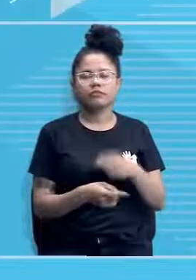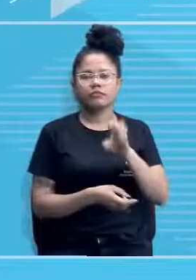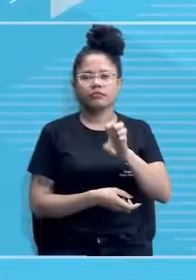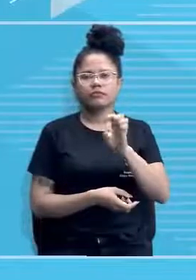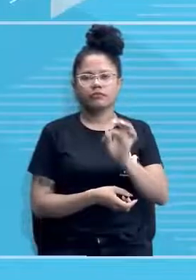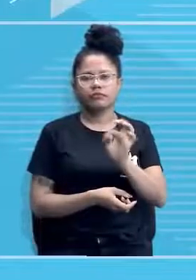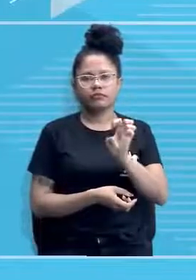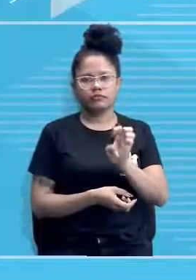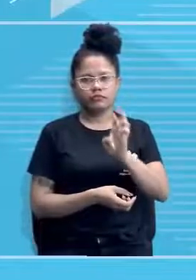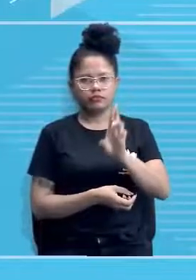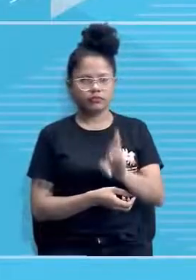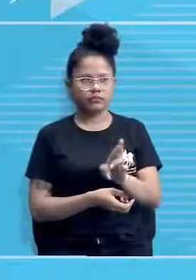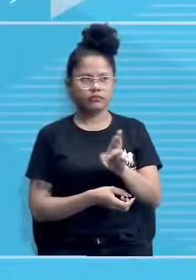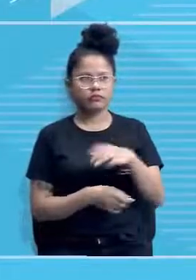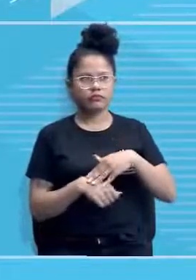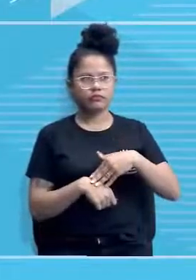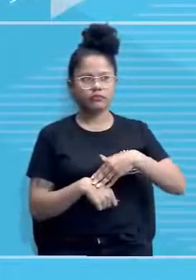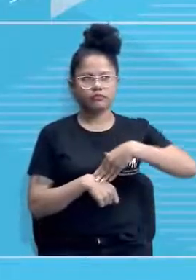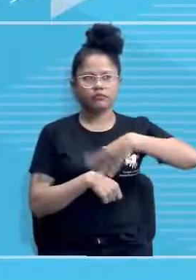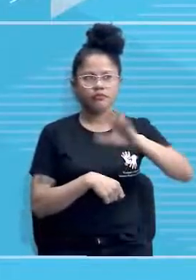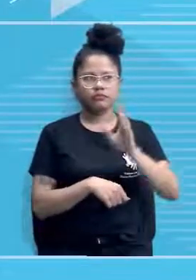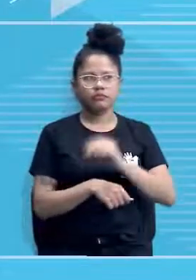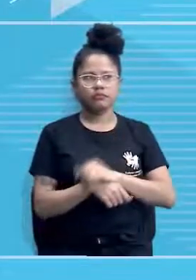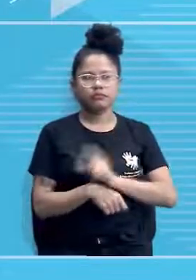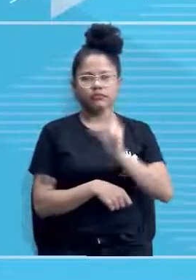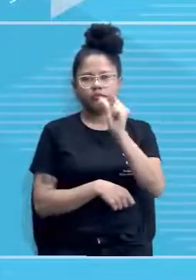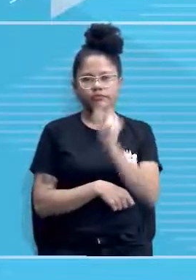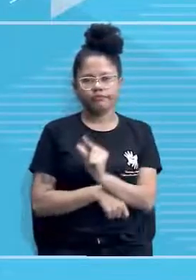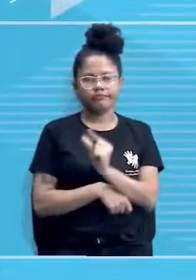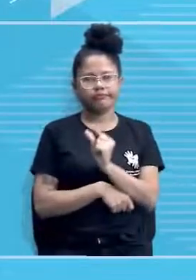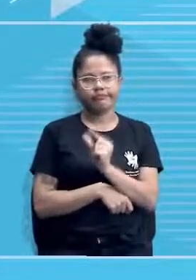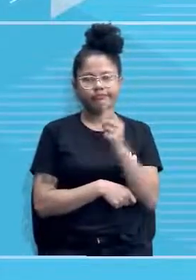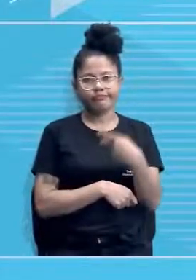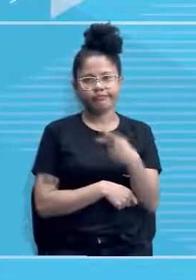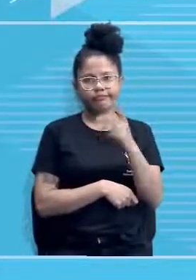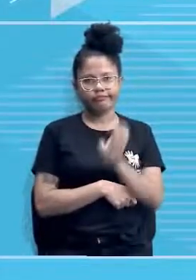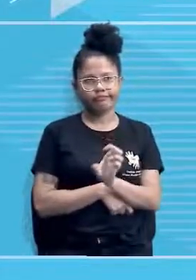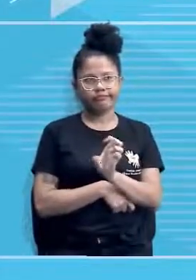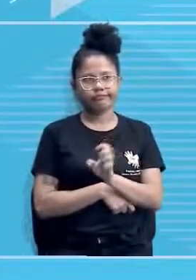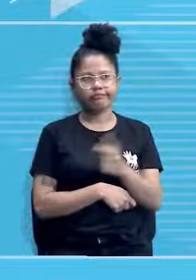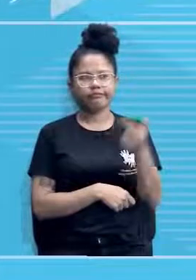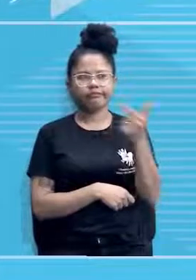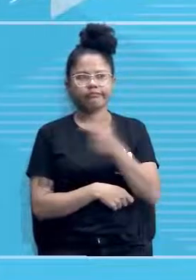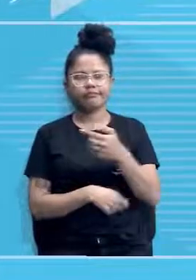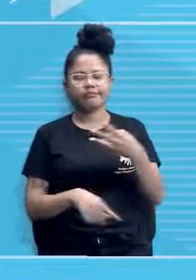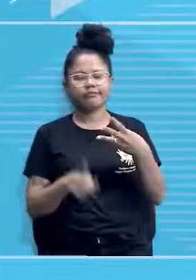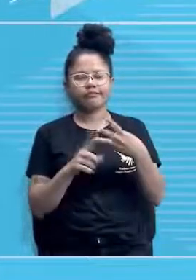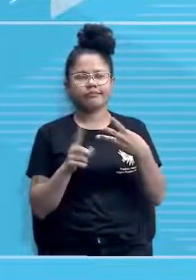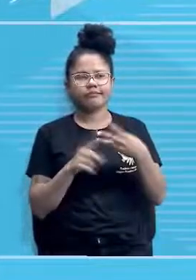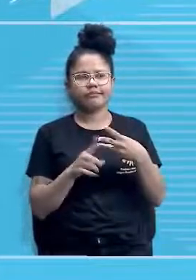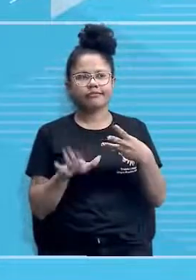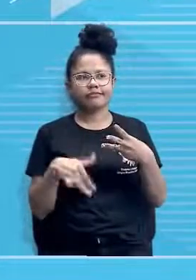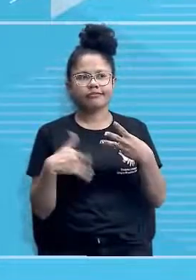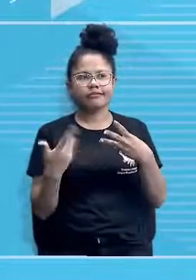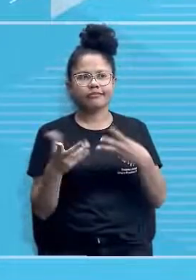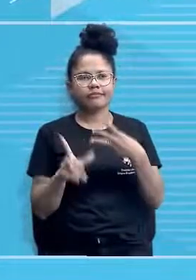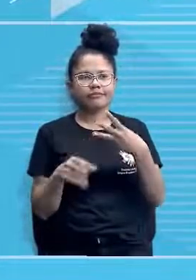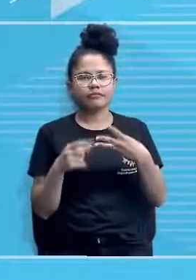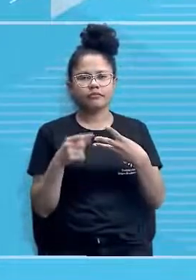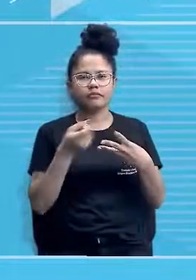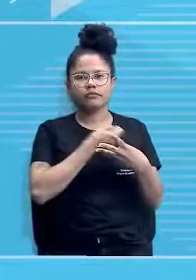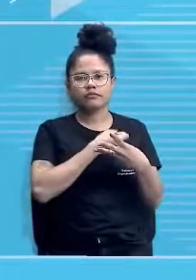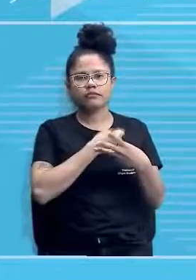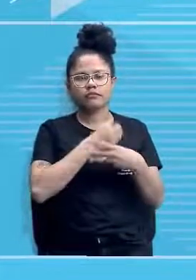wet é o mais volátil menor ponto de ebulição depois você tem que ter dois alcoóis é o qual critério número de